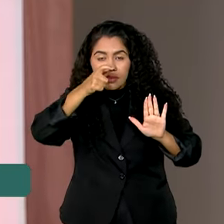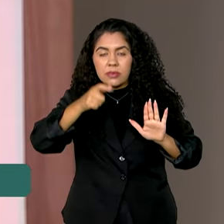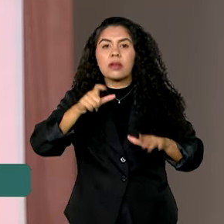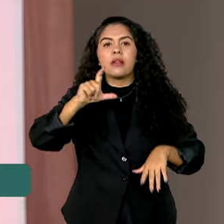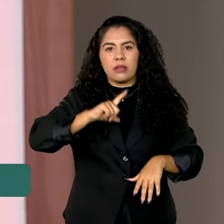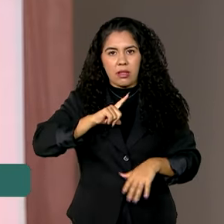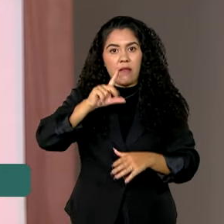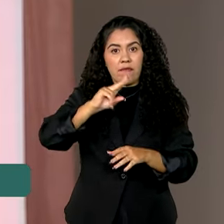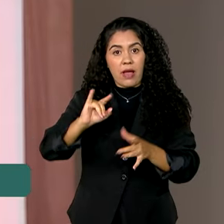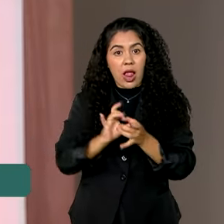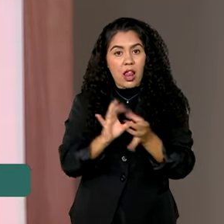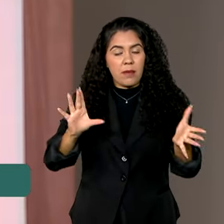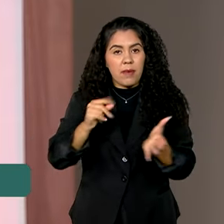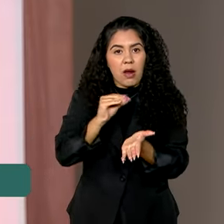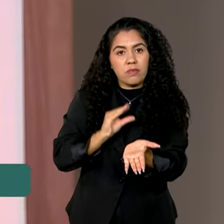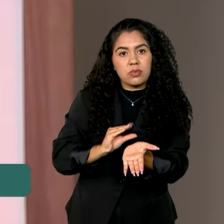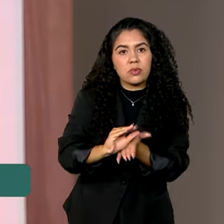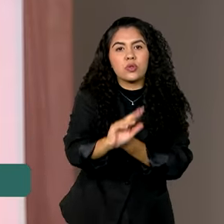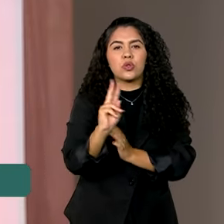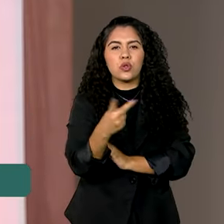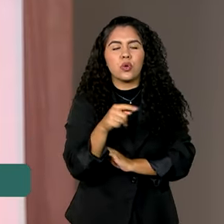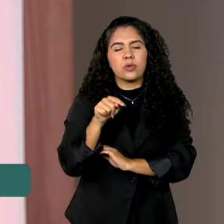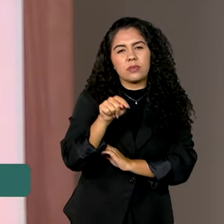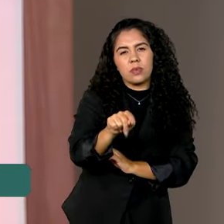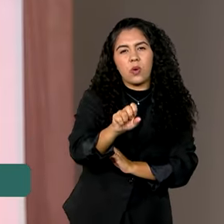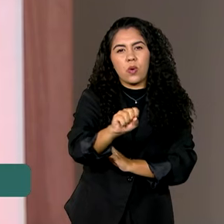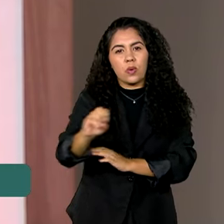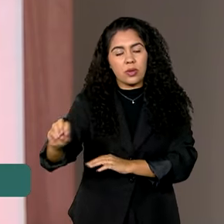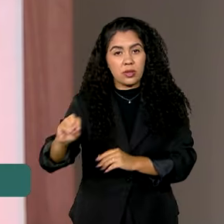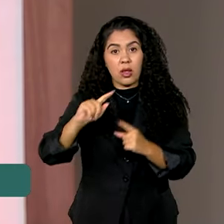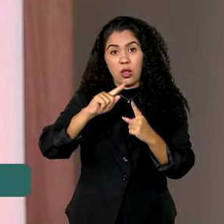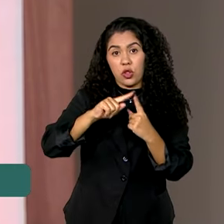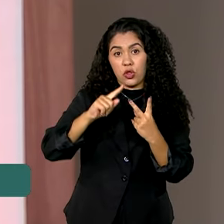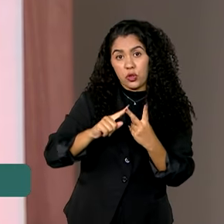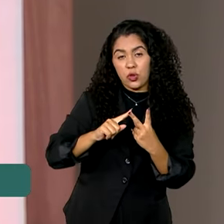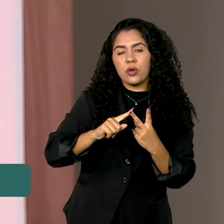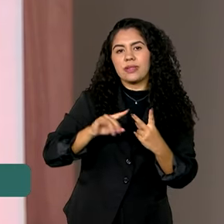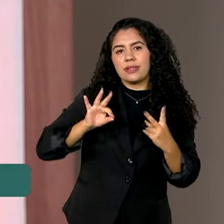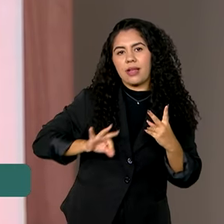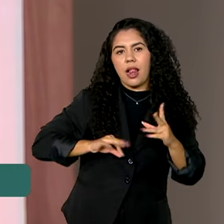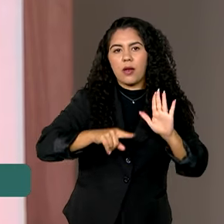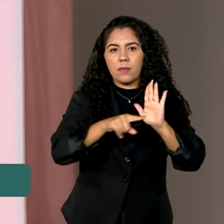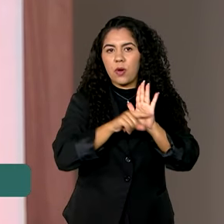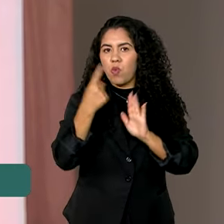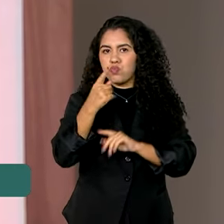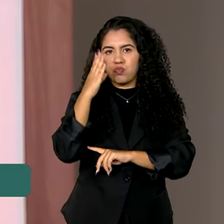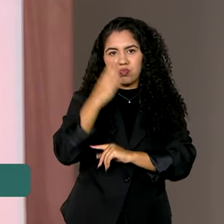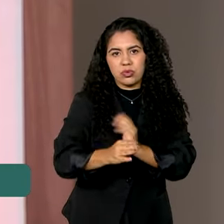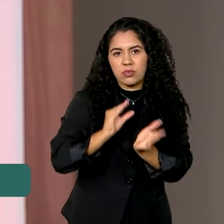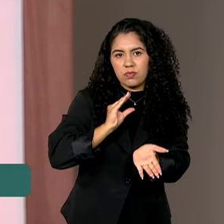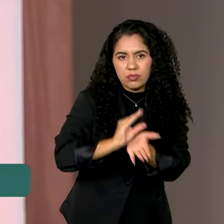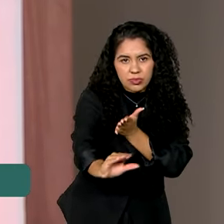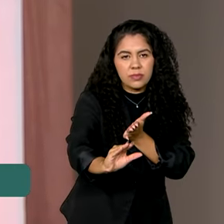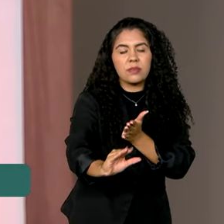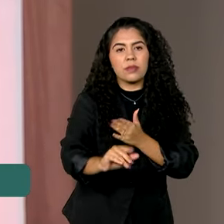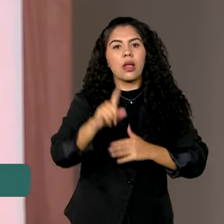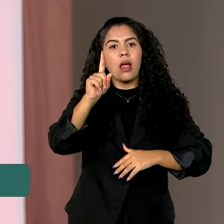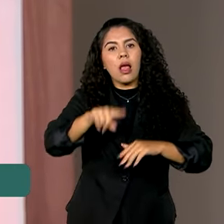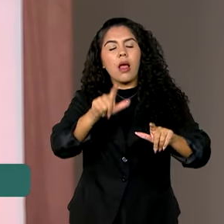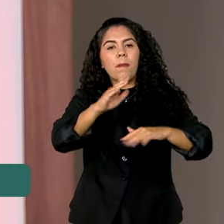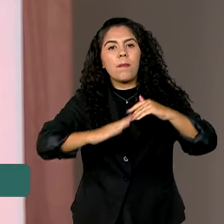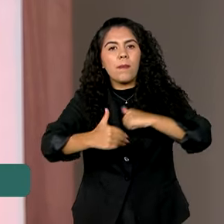R$ 2.824, o equivalente a 2 salários mínimos. O valor será pago em parcela única. Serão contemplados pescadores